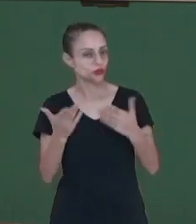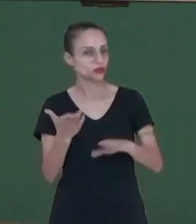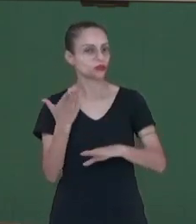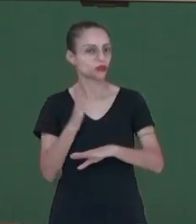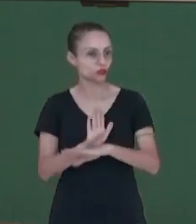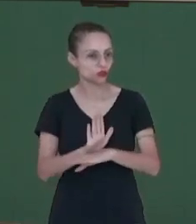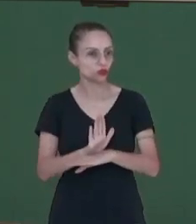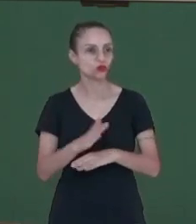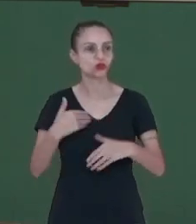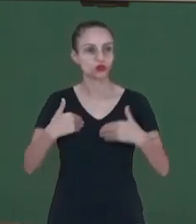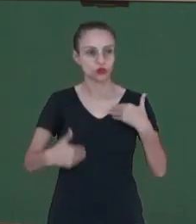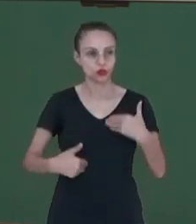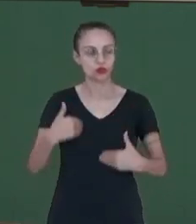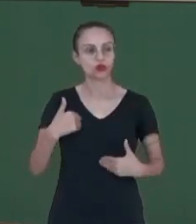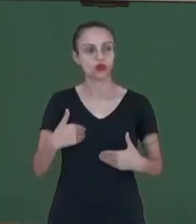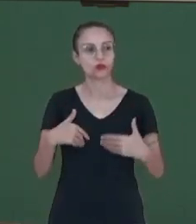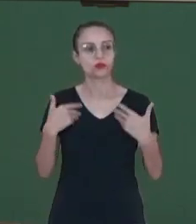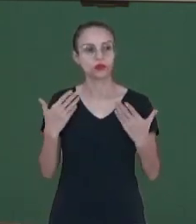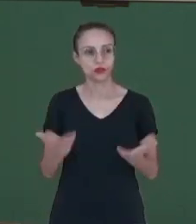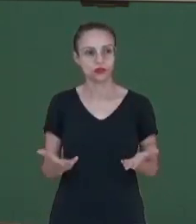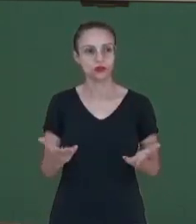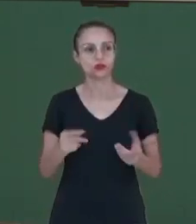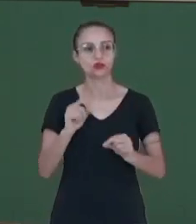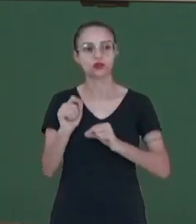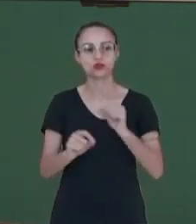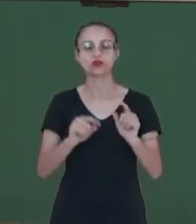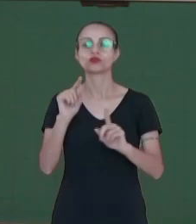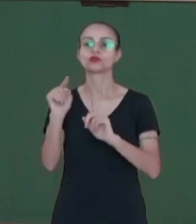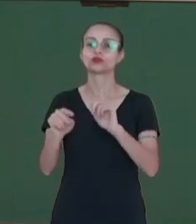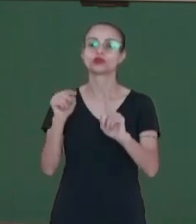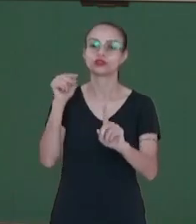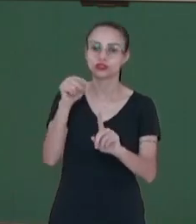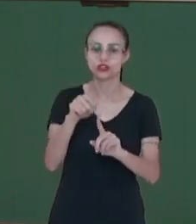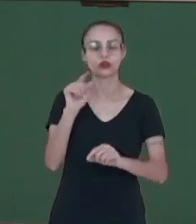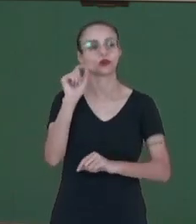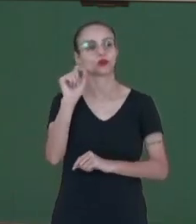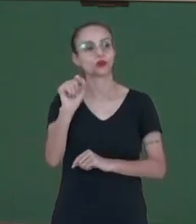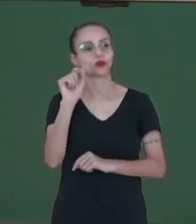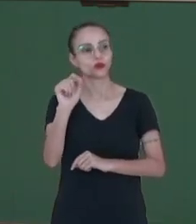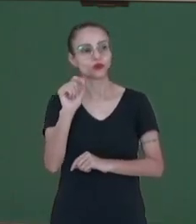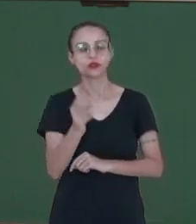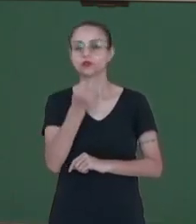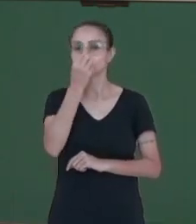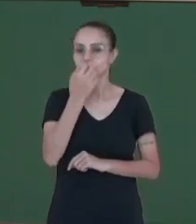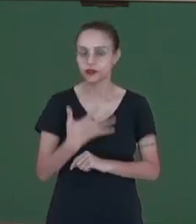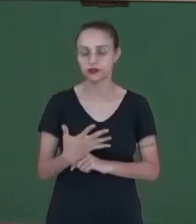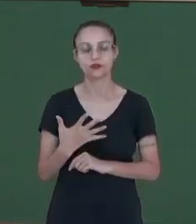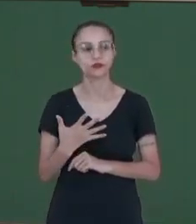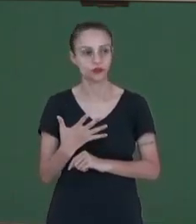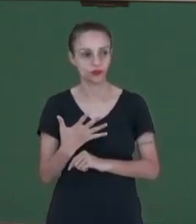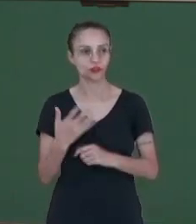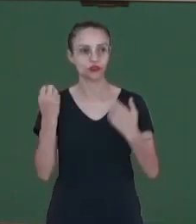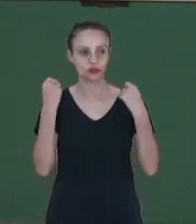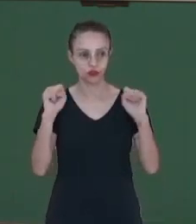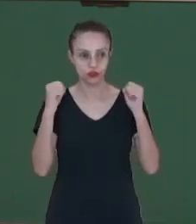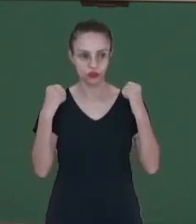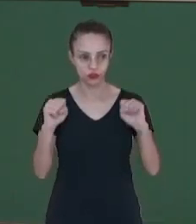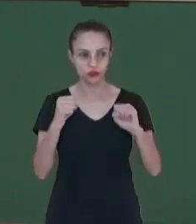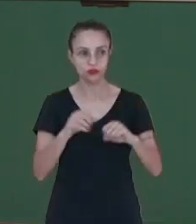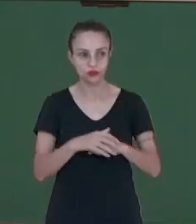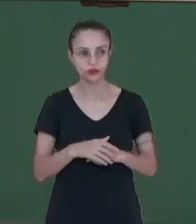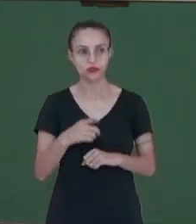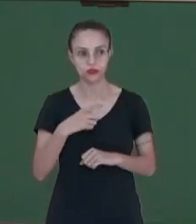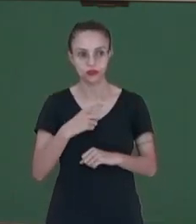que melhora o corpo, né? Então, quais são os objetivos, quais são os benefícios da ginástica de condicionamento?